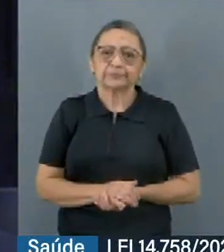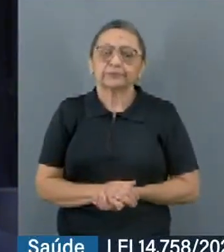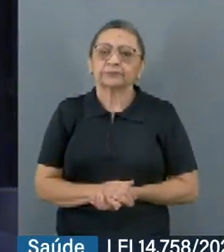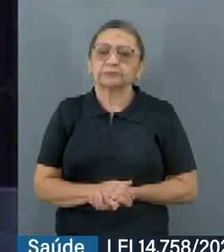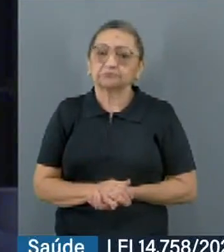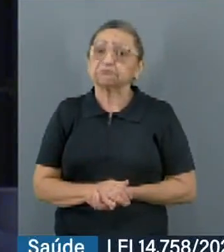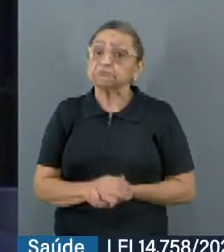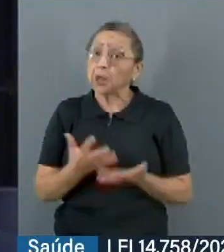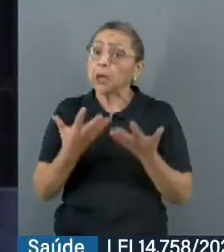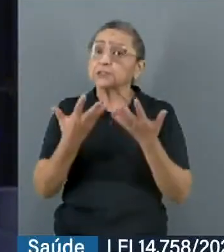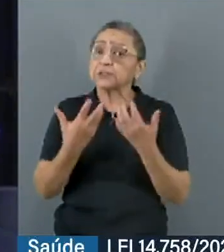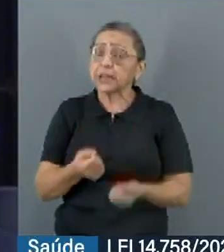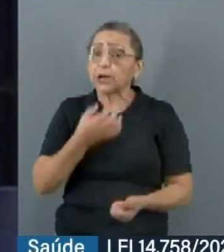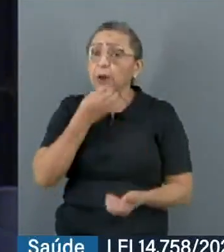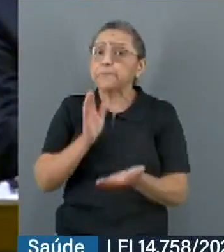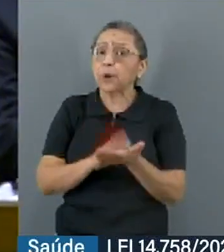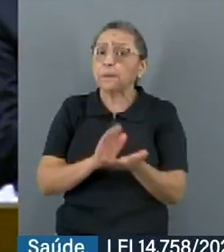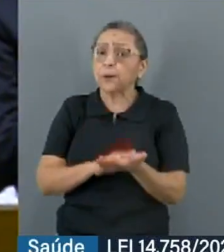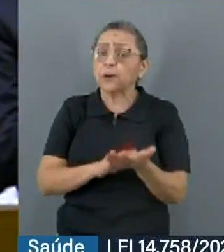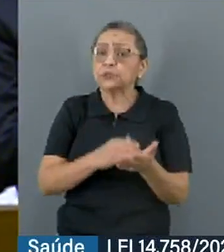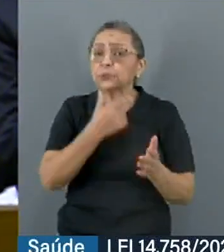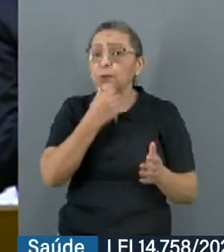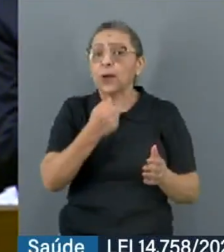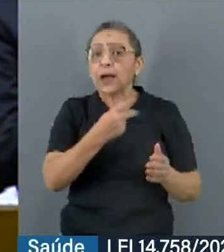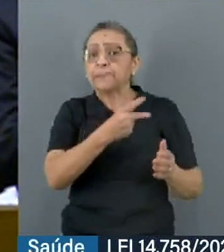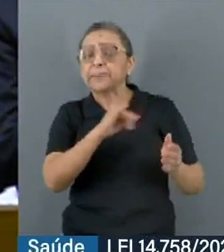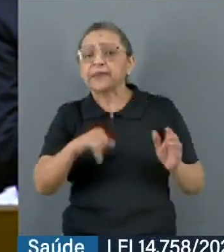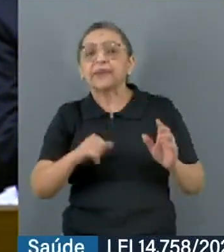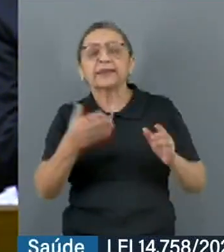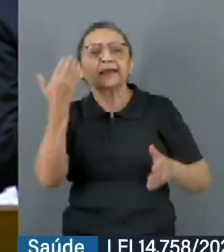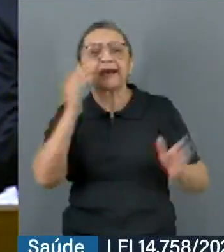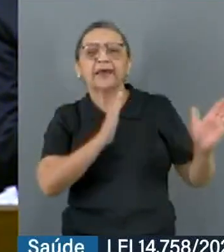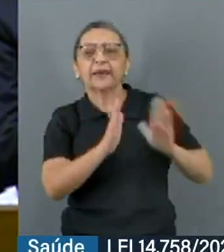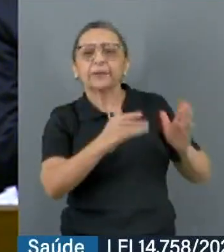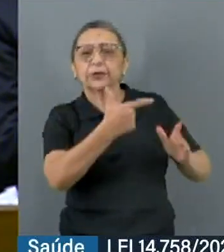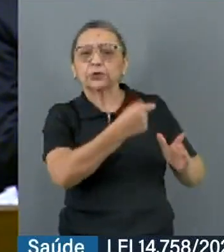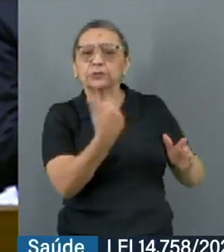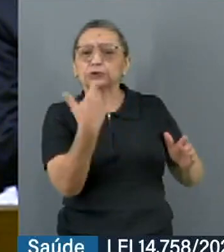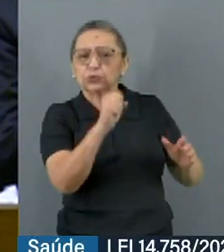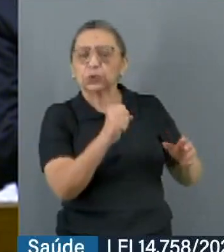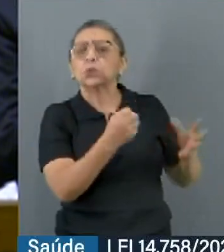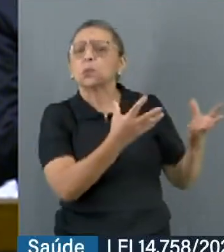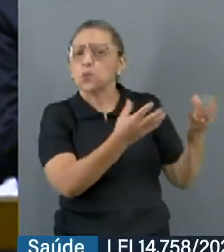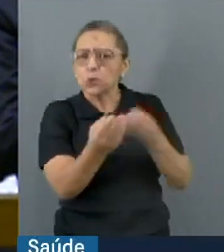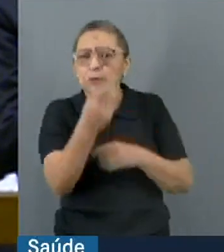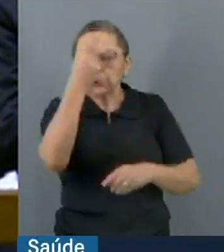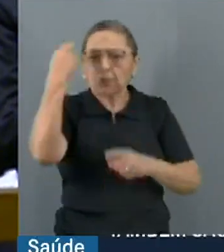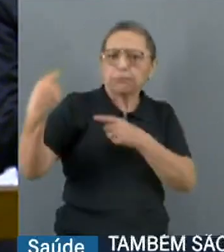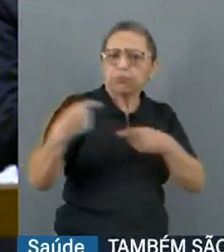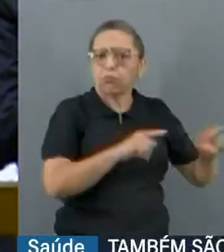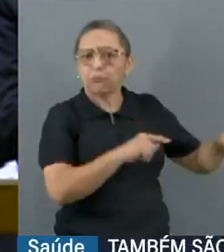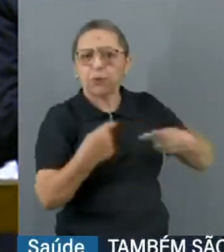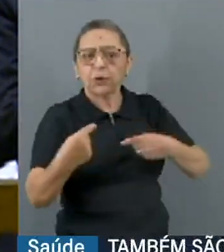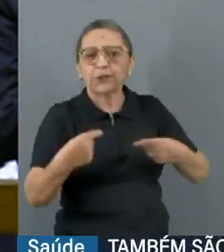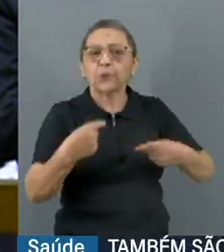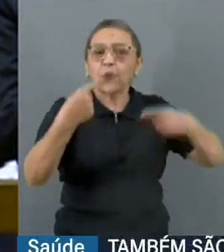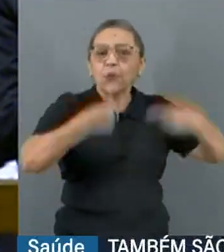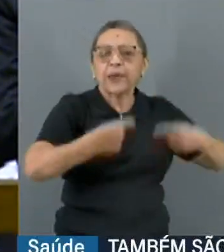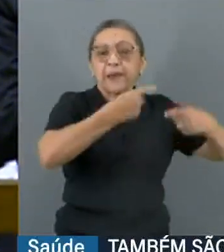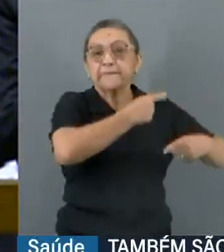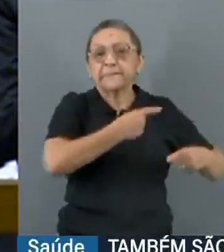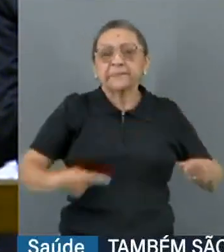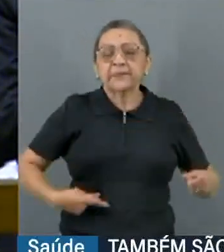acolheram a proposta do Appy naquela disputa. Em 2018, muita gente que concorria à presidência